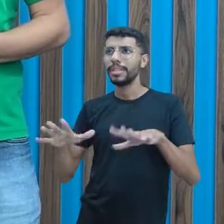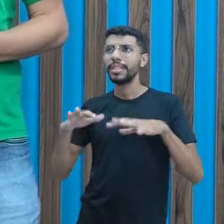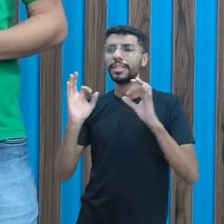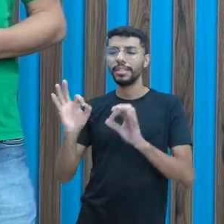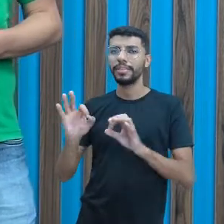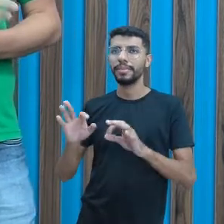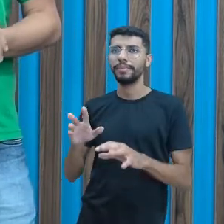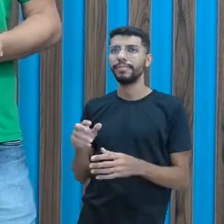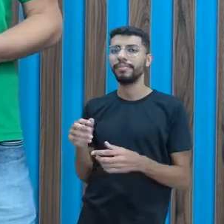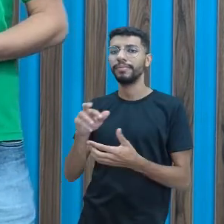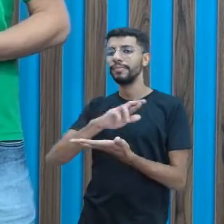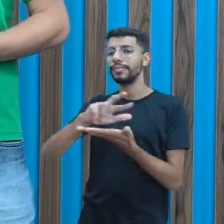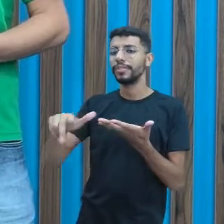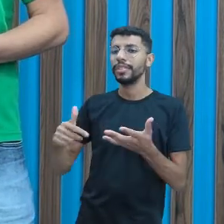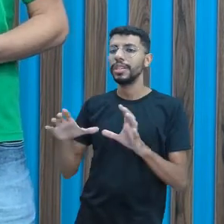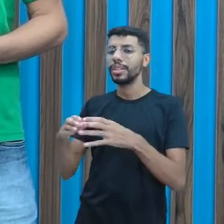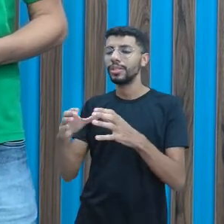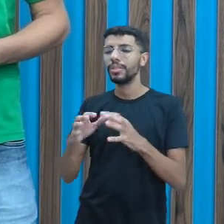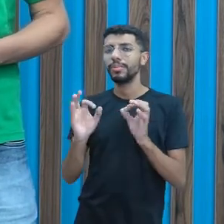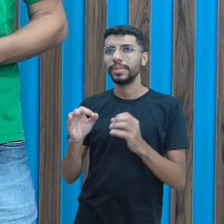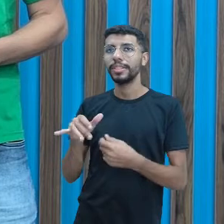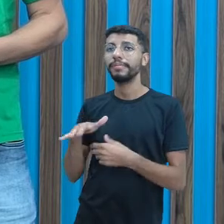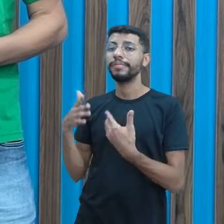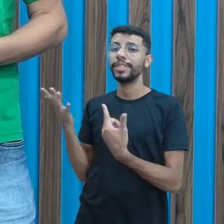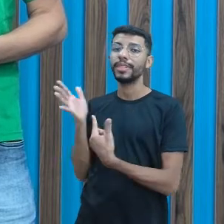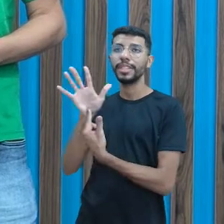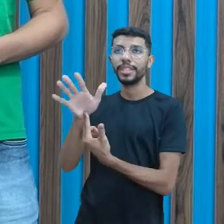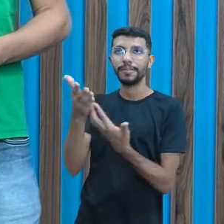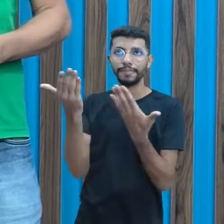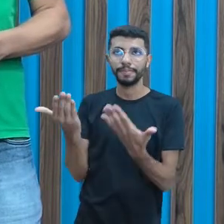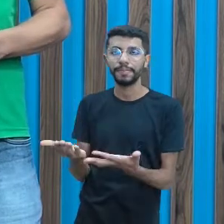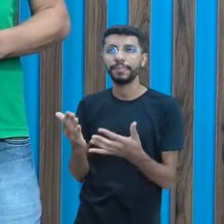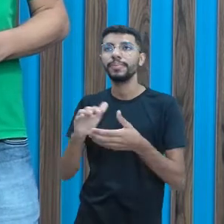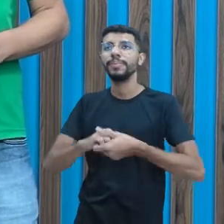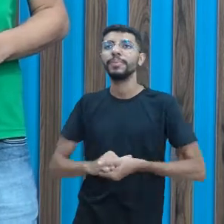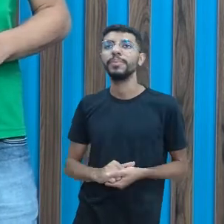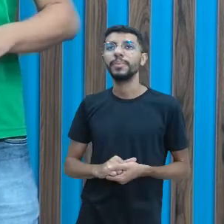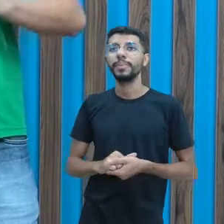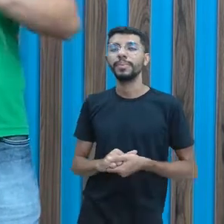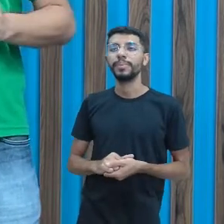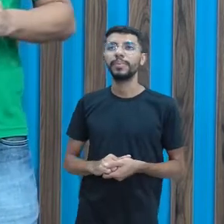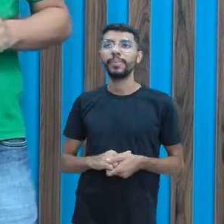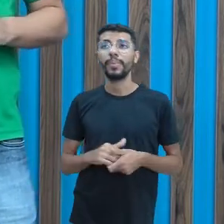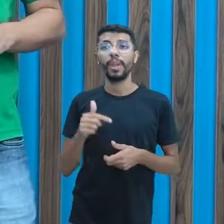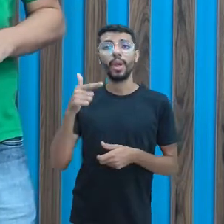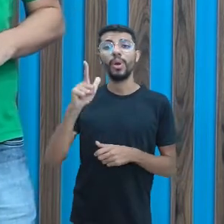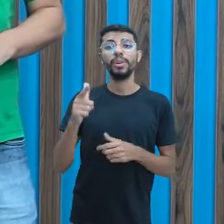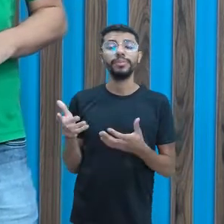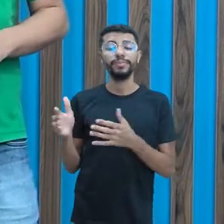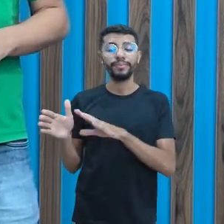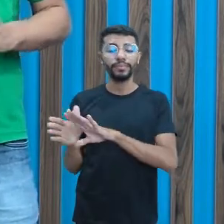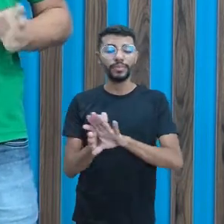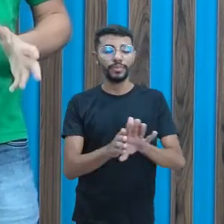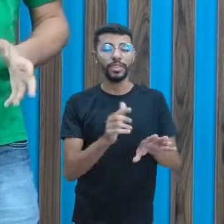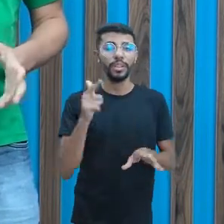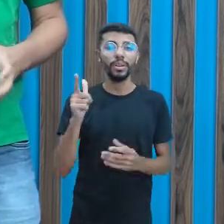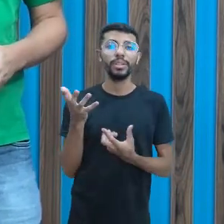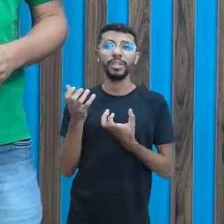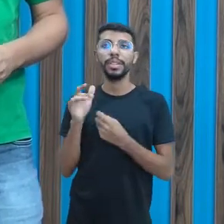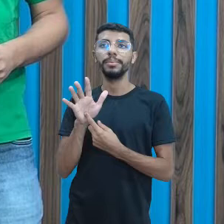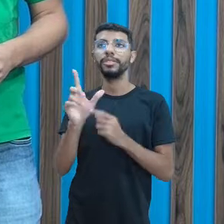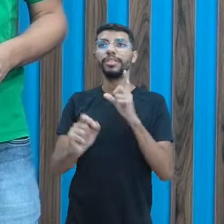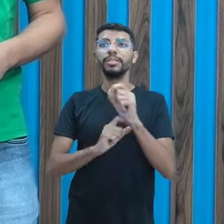a atenção sobre essa questão do pluripartidarismo, tá? Bom, outro ponto que eu quero chamar a atenção é sobre o